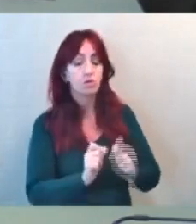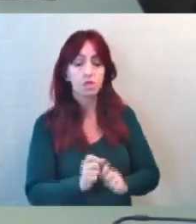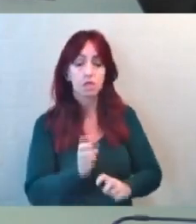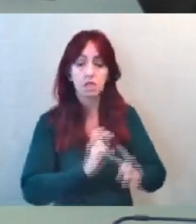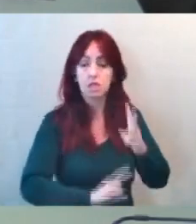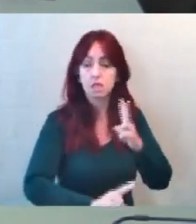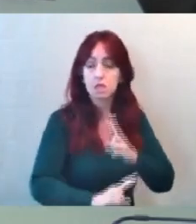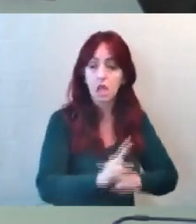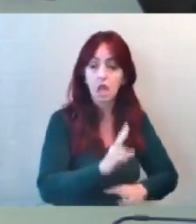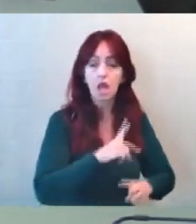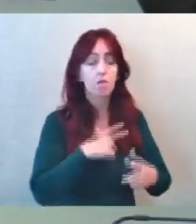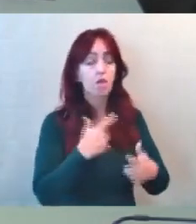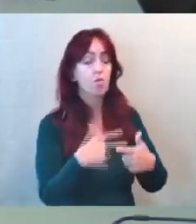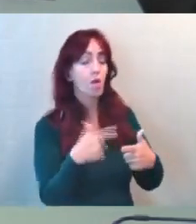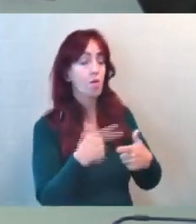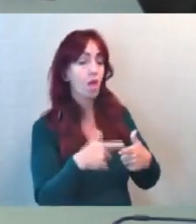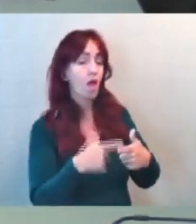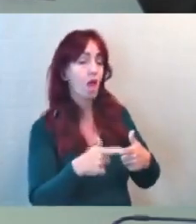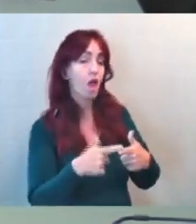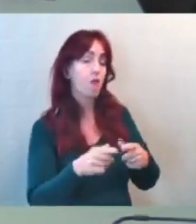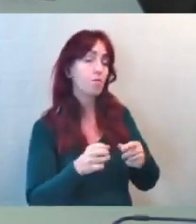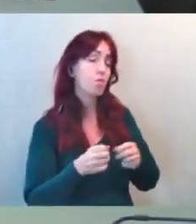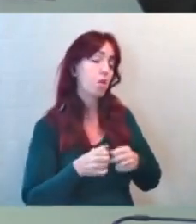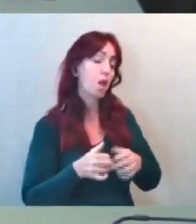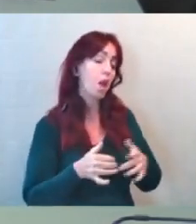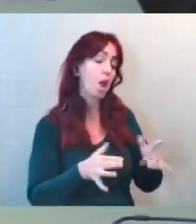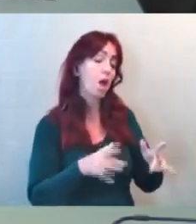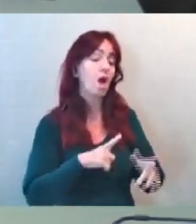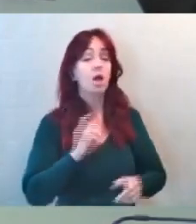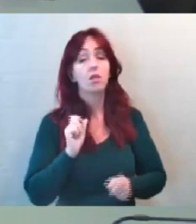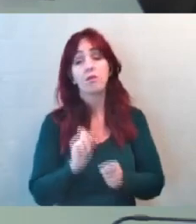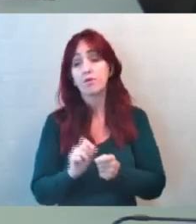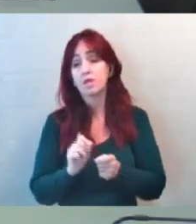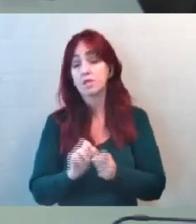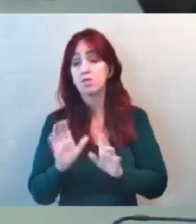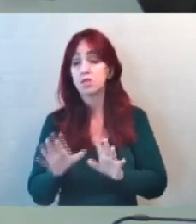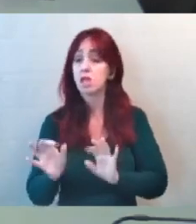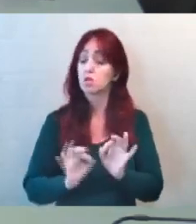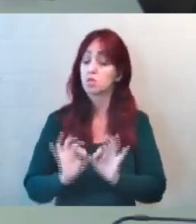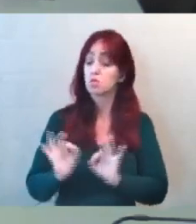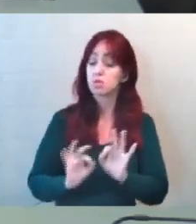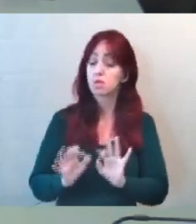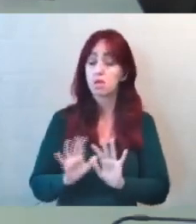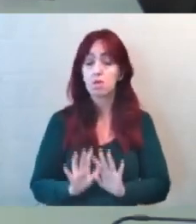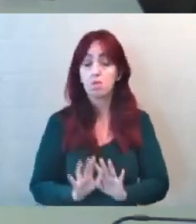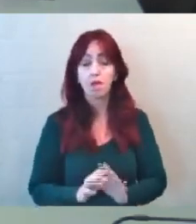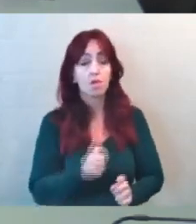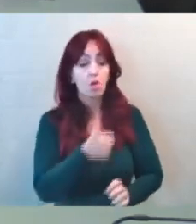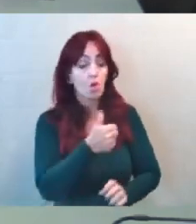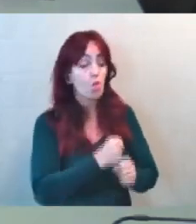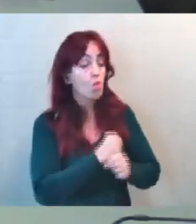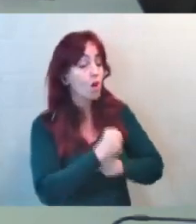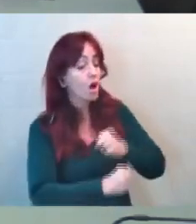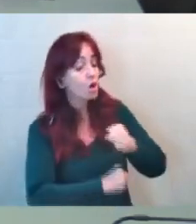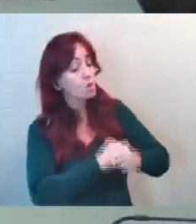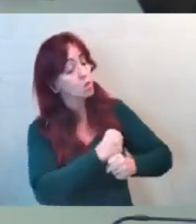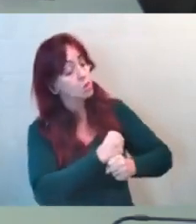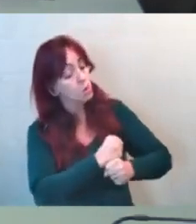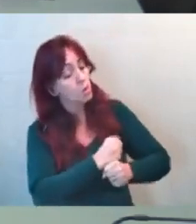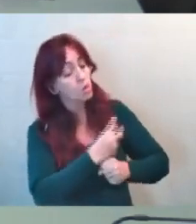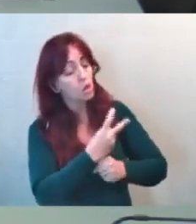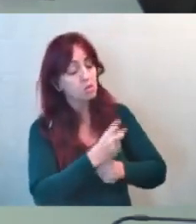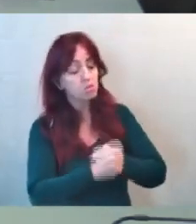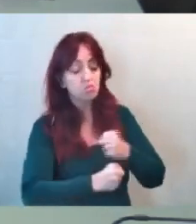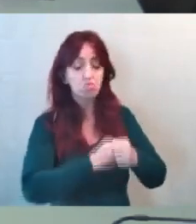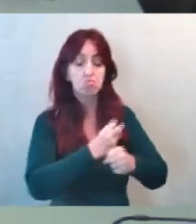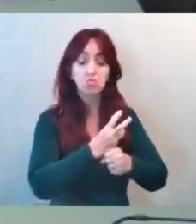gerúndio infinito. Estamos fazendo, já estamos ajustando, mas nisso passa um ano numa velocidade, passa dois anos, vai passar